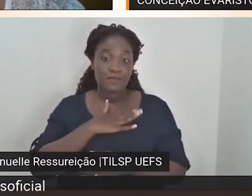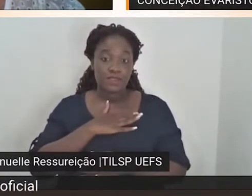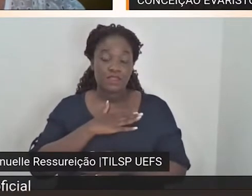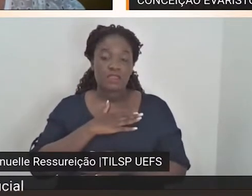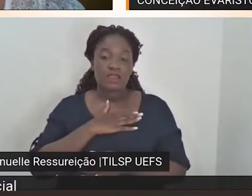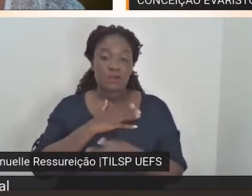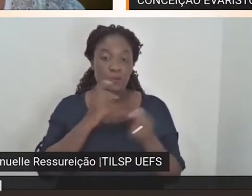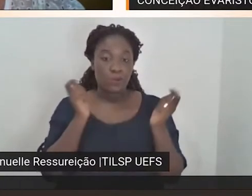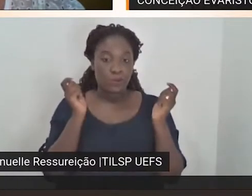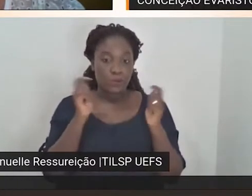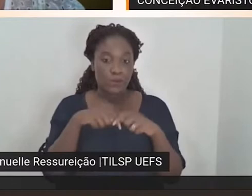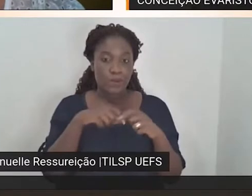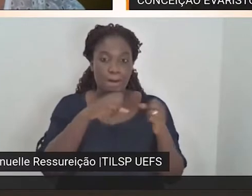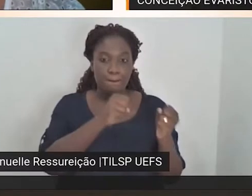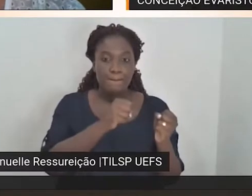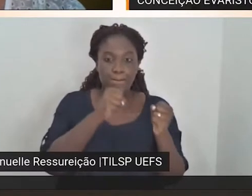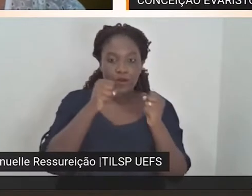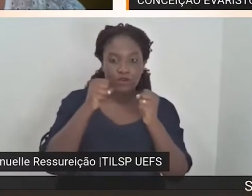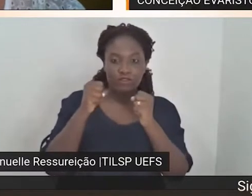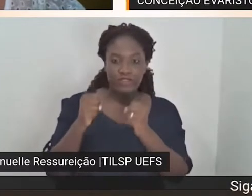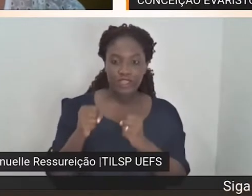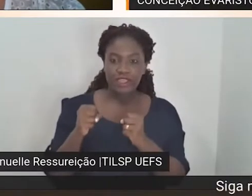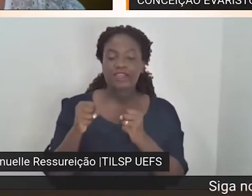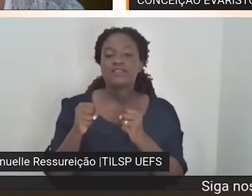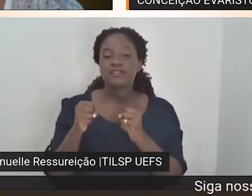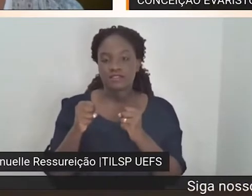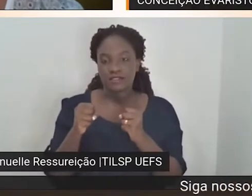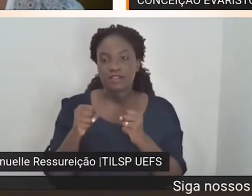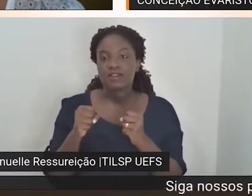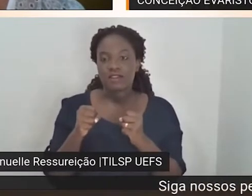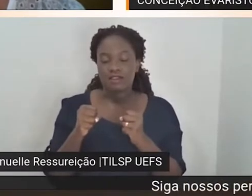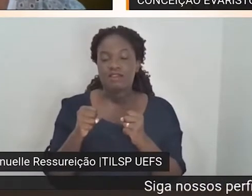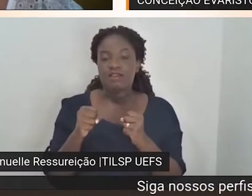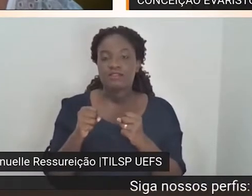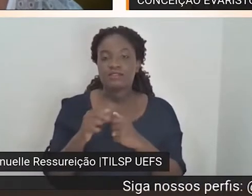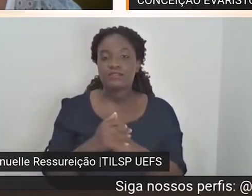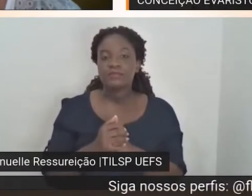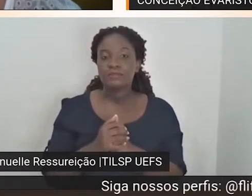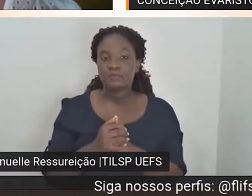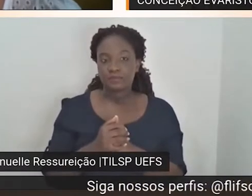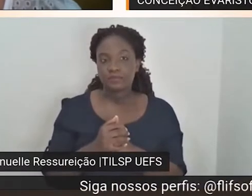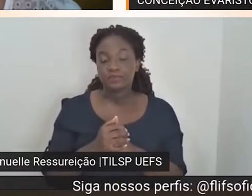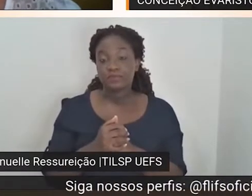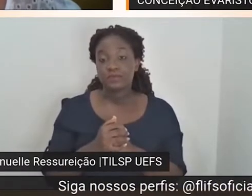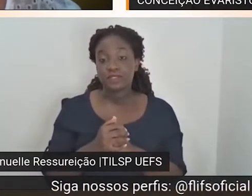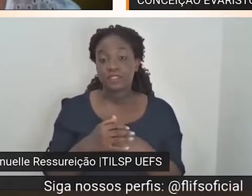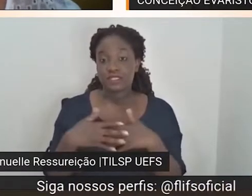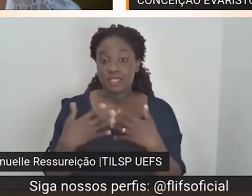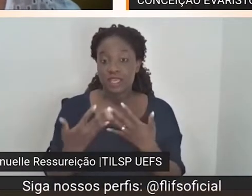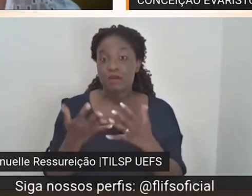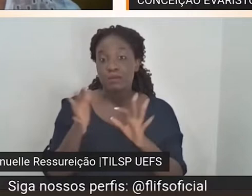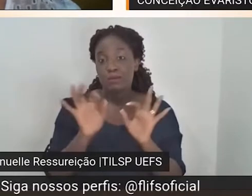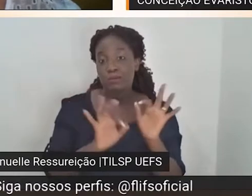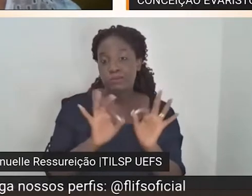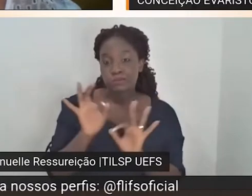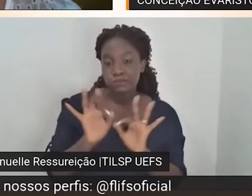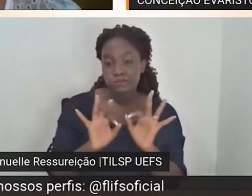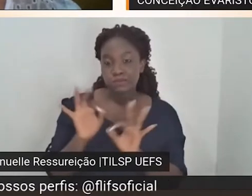essa potência de convocação das outras pessoas, de quem lê. E aí eu fui me fazendo, né?